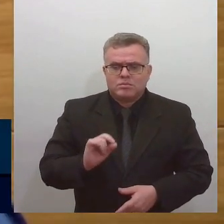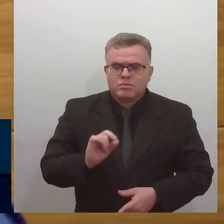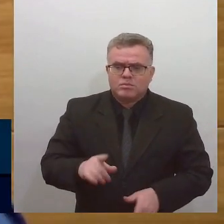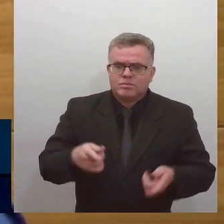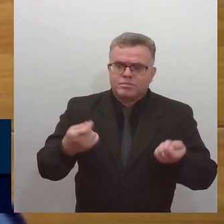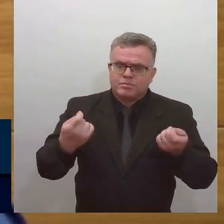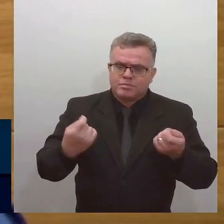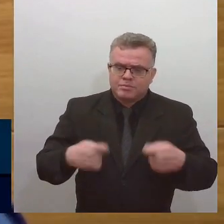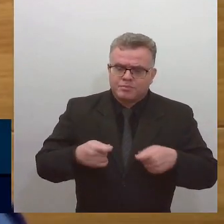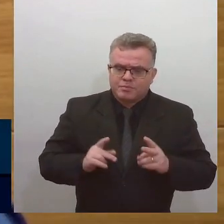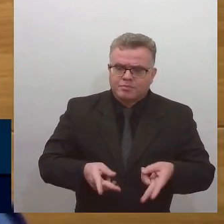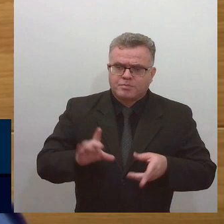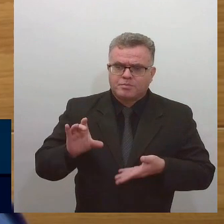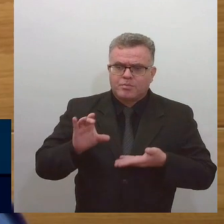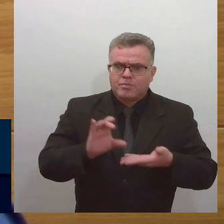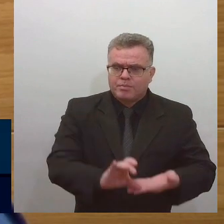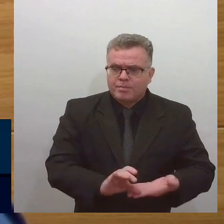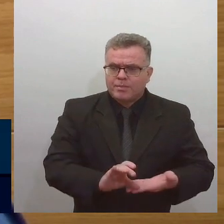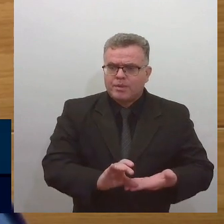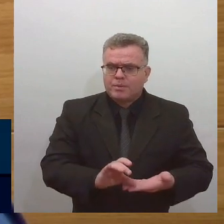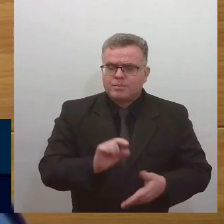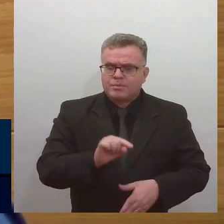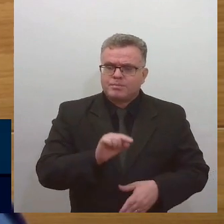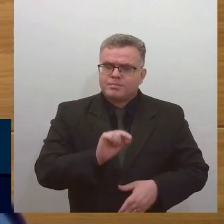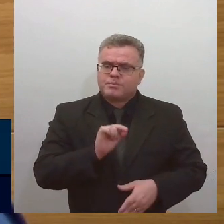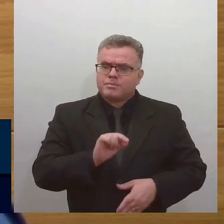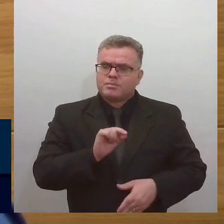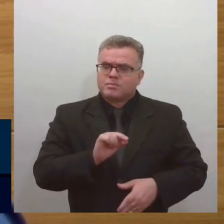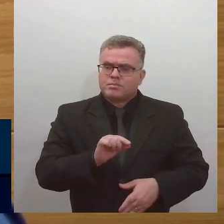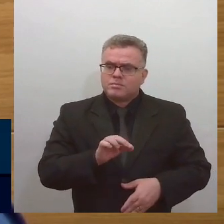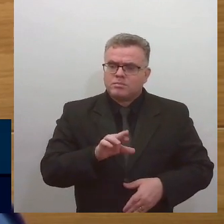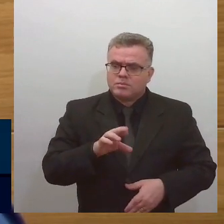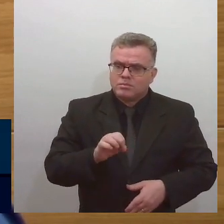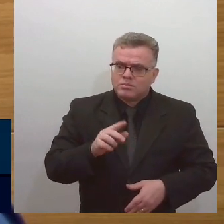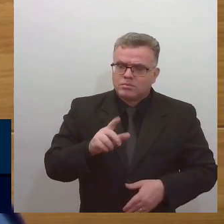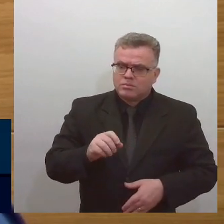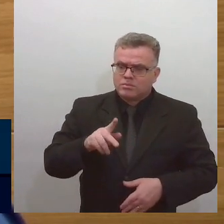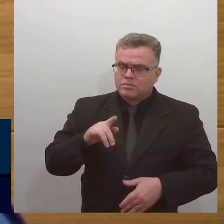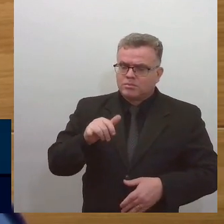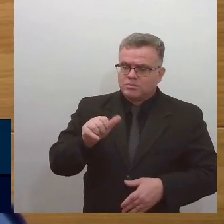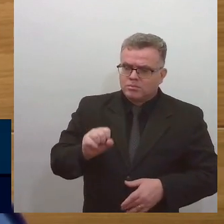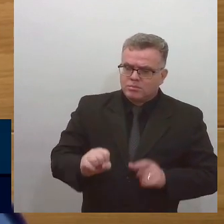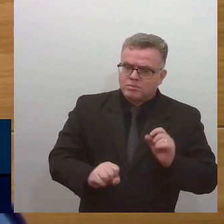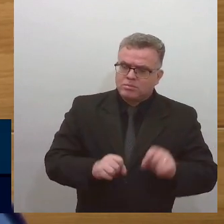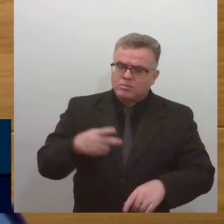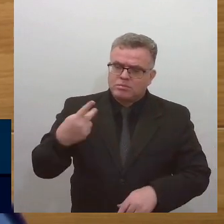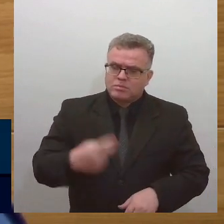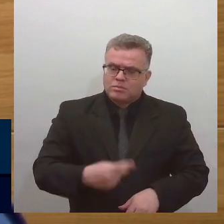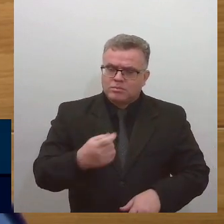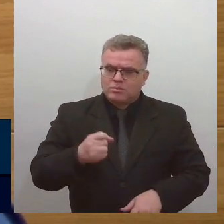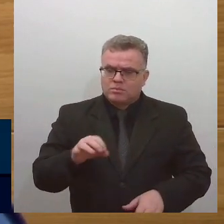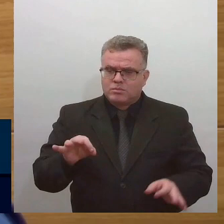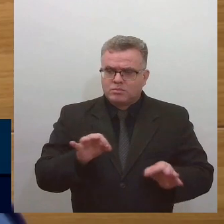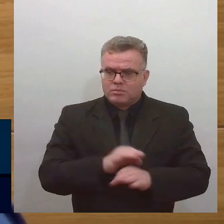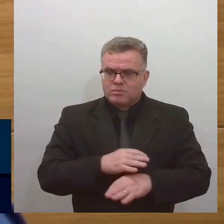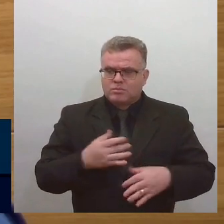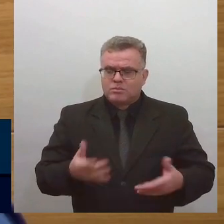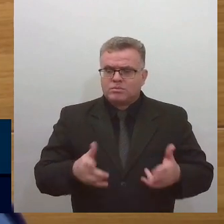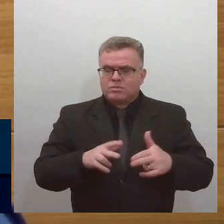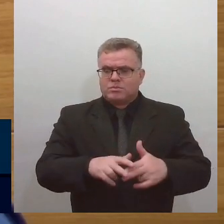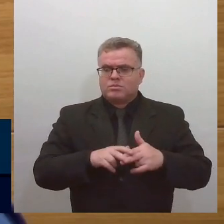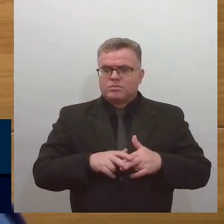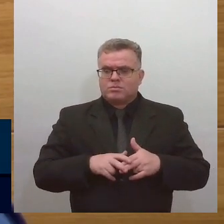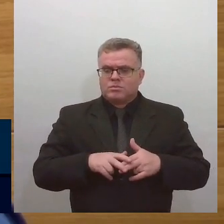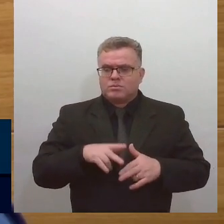Investimentos nas rodovias federais do nosso Estado infelizmente a